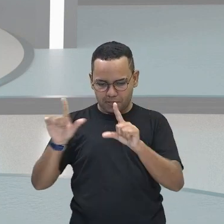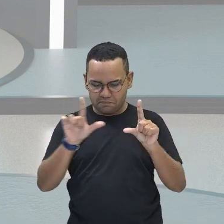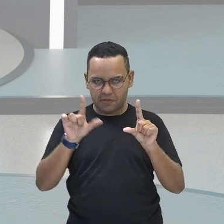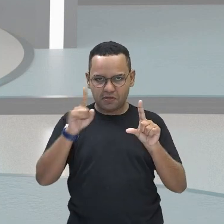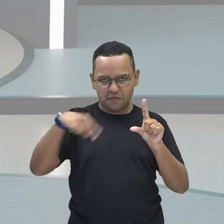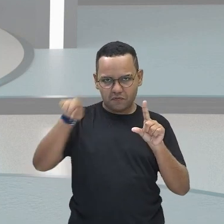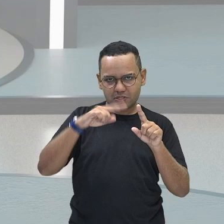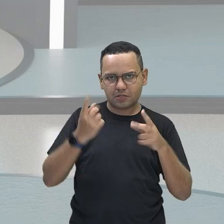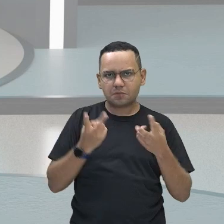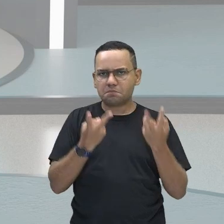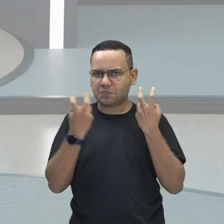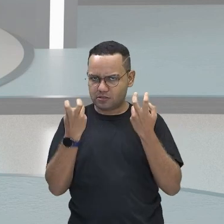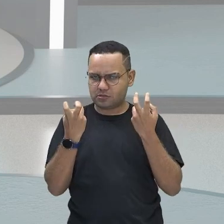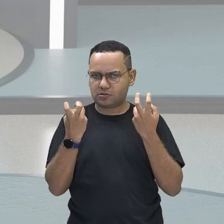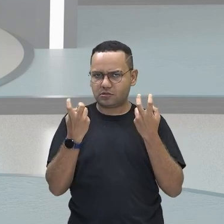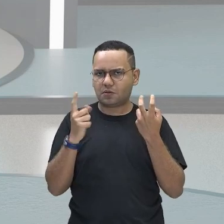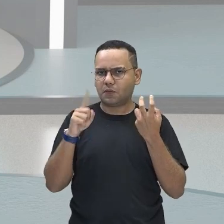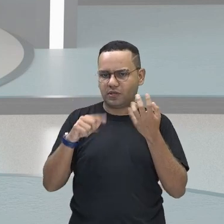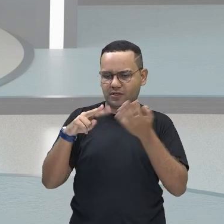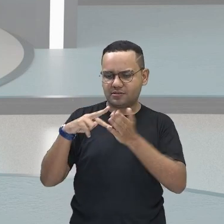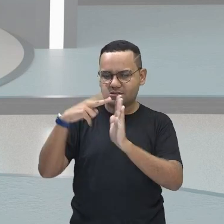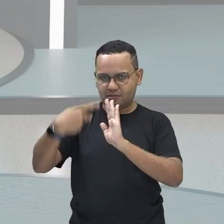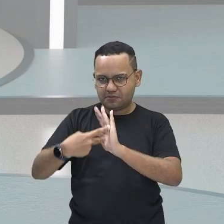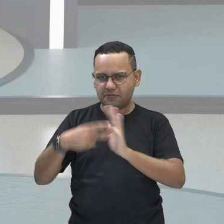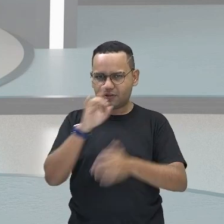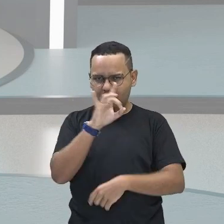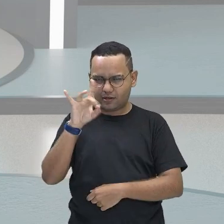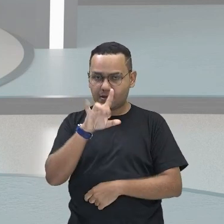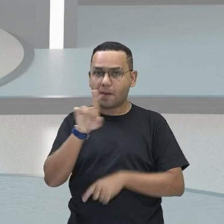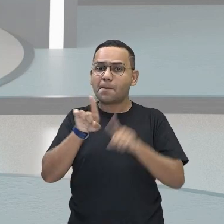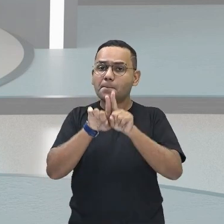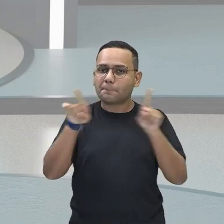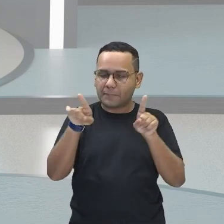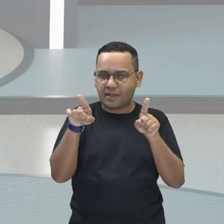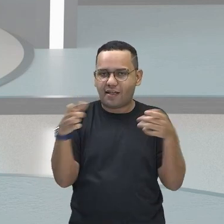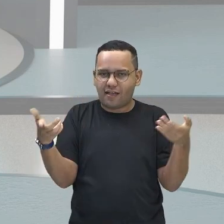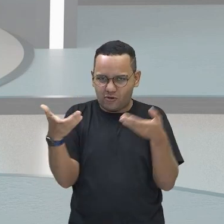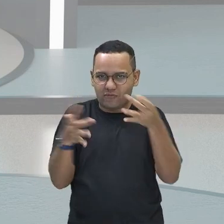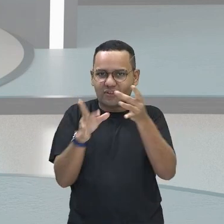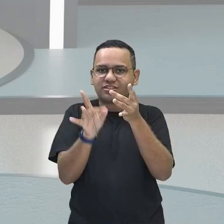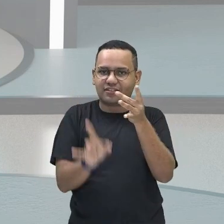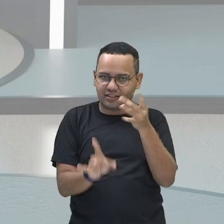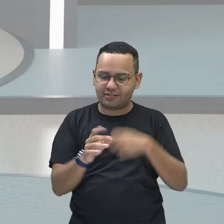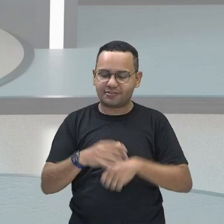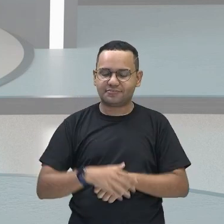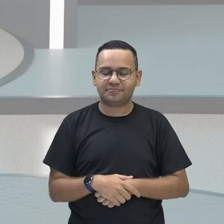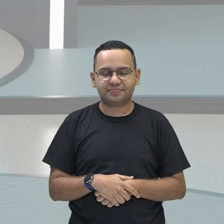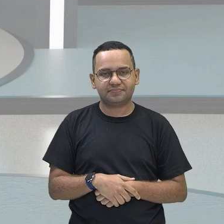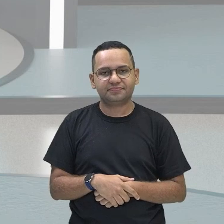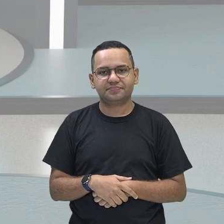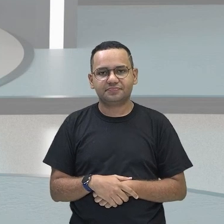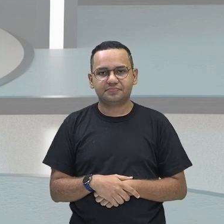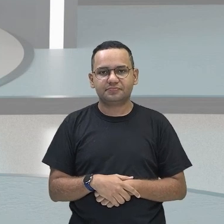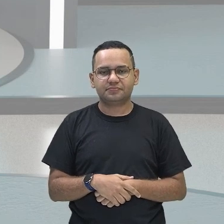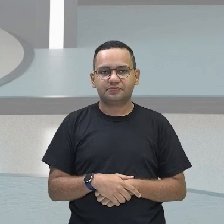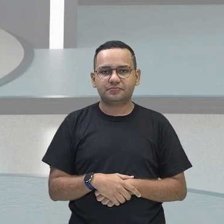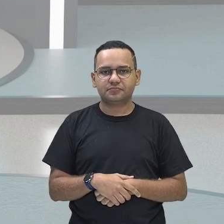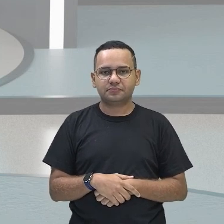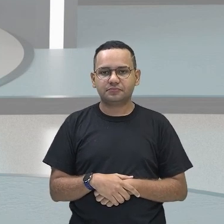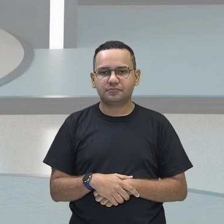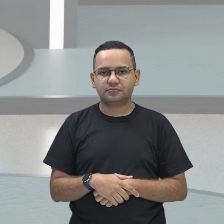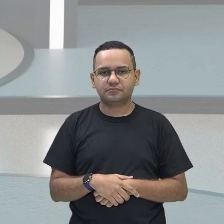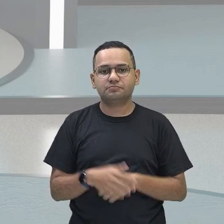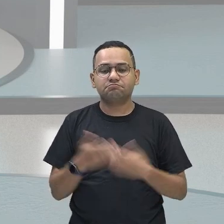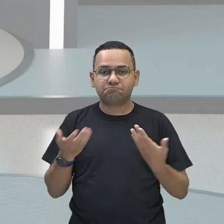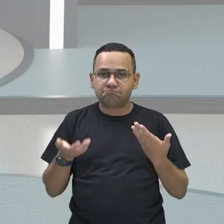saibam aí o que que significam elas mas nós vamos ter a oportunidade de dialogar de conversar um pouco sobre